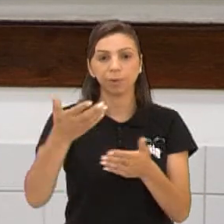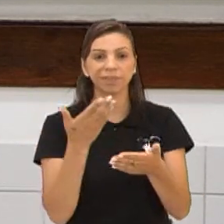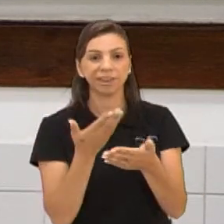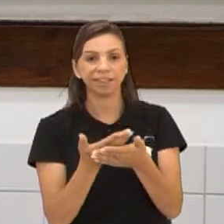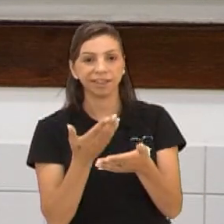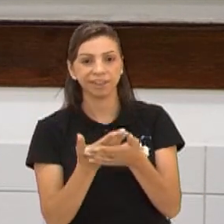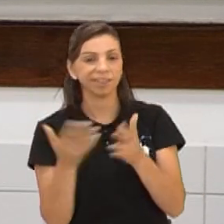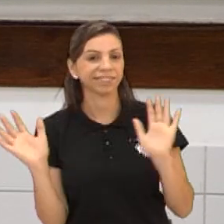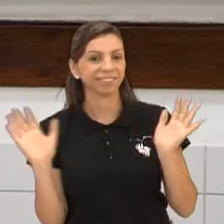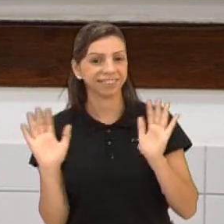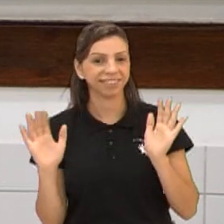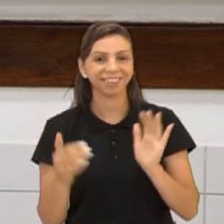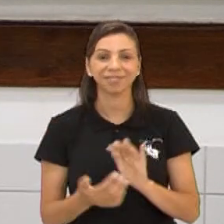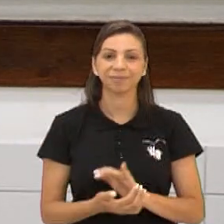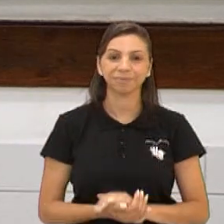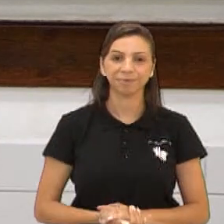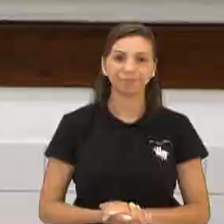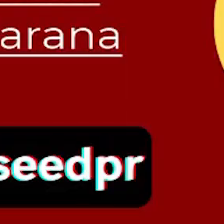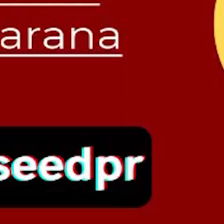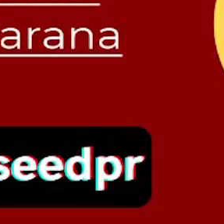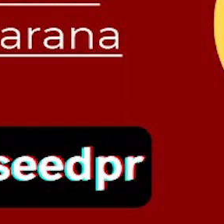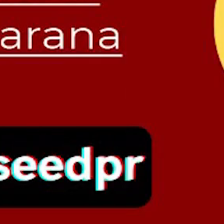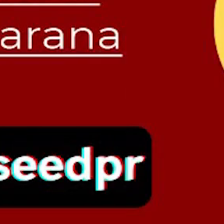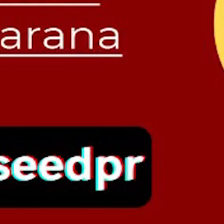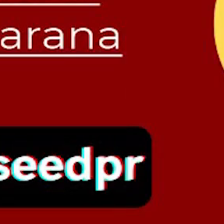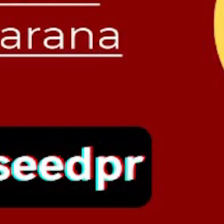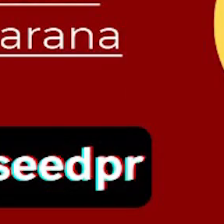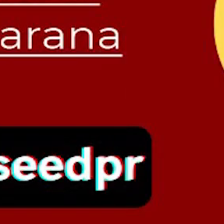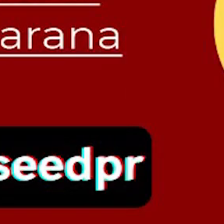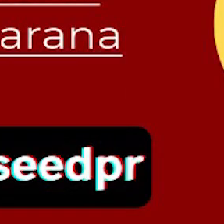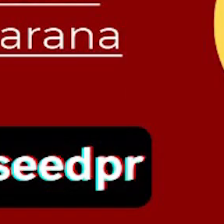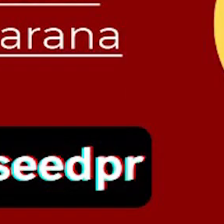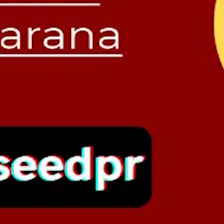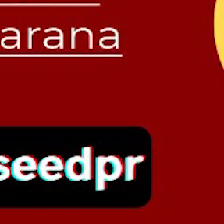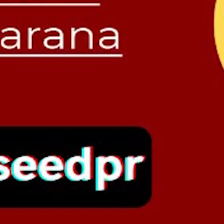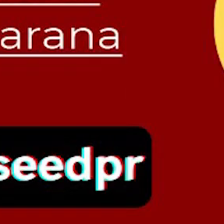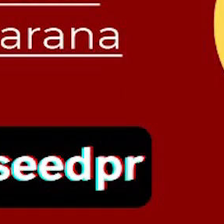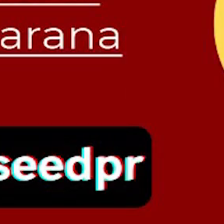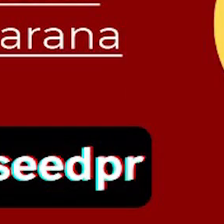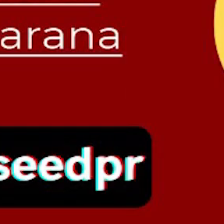vemos no próximo aumento até a próxima E aí